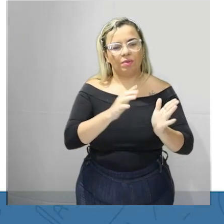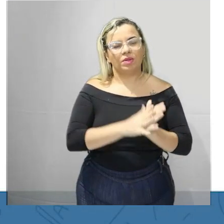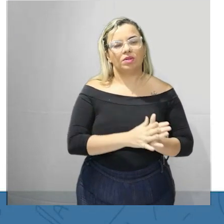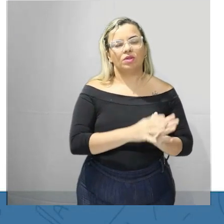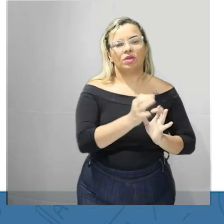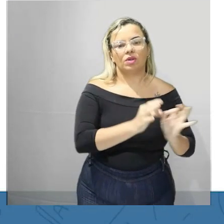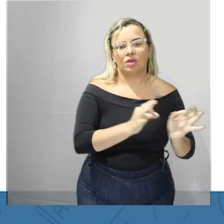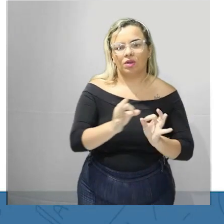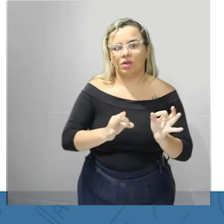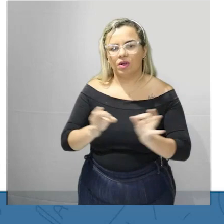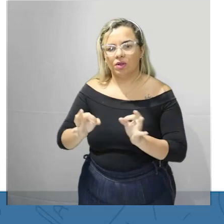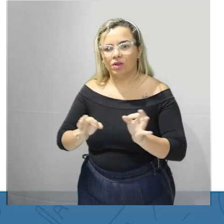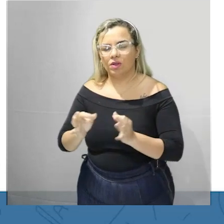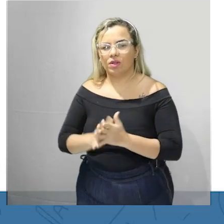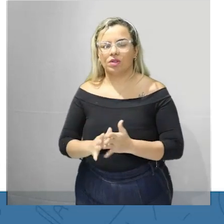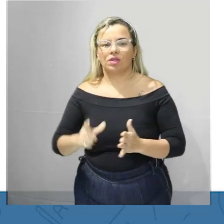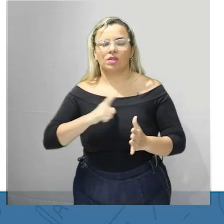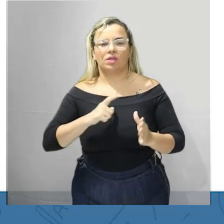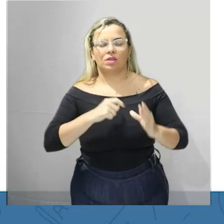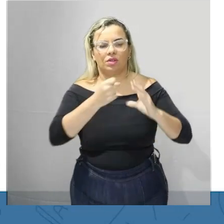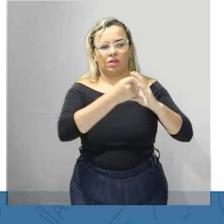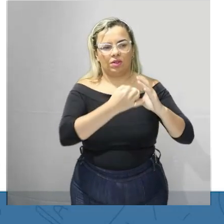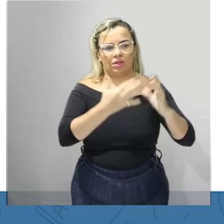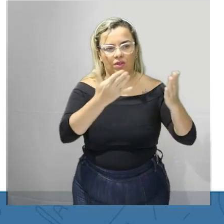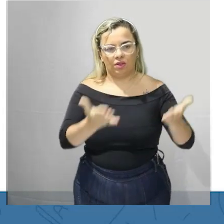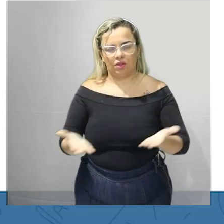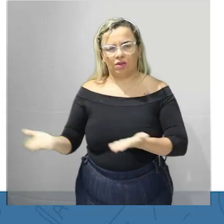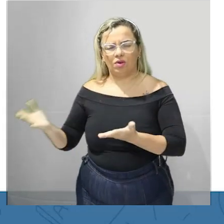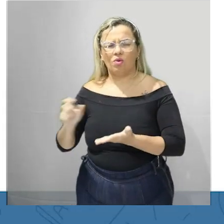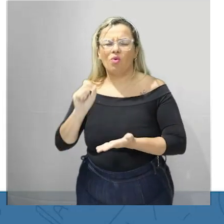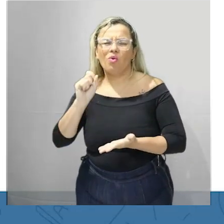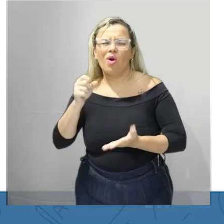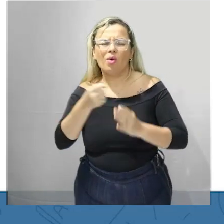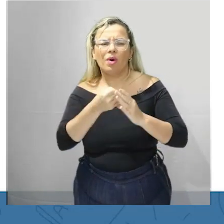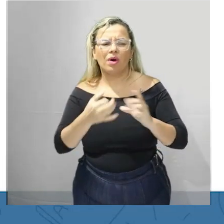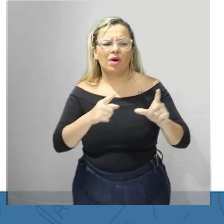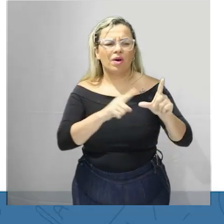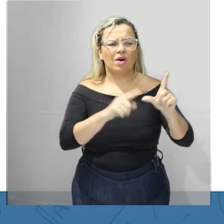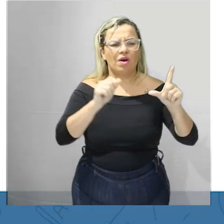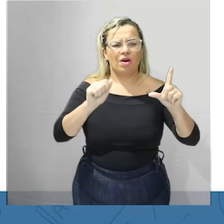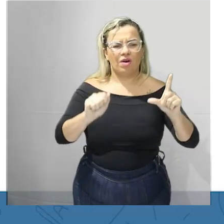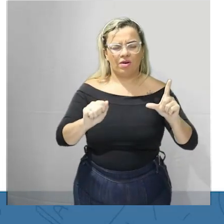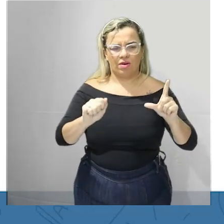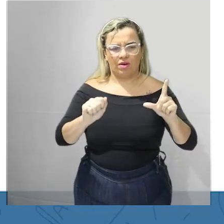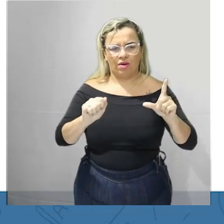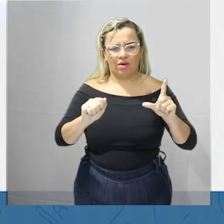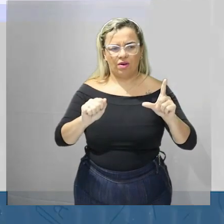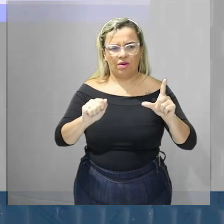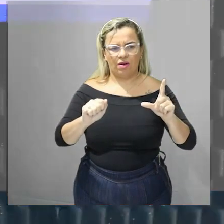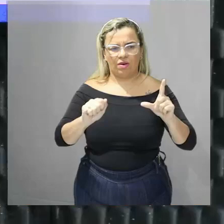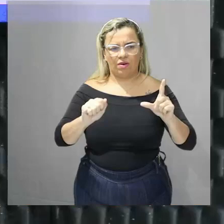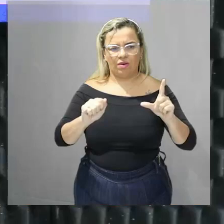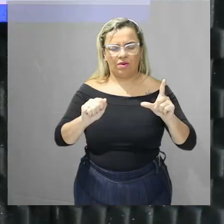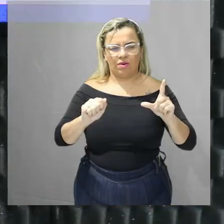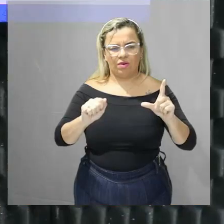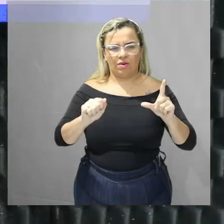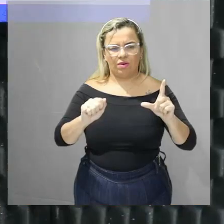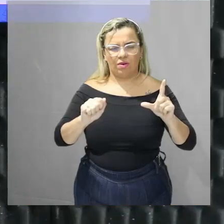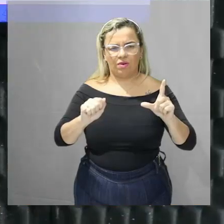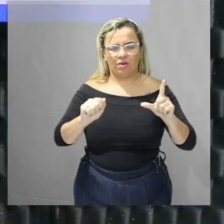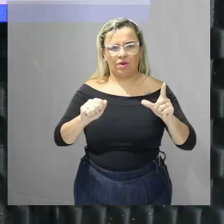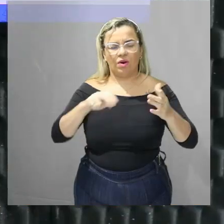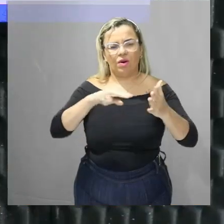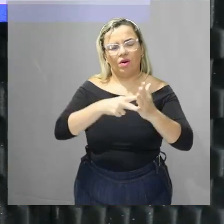planejamento que vai marcar, que vai ter uma característica dessas bem aqui, ó. Que característica, Marcos? Vai ser a primazia da gestão popular, ou seja,